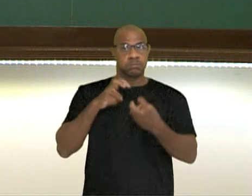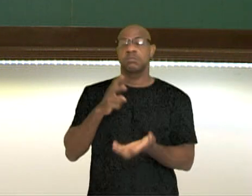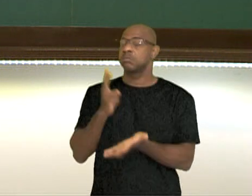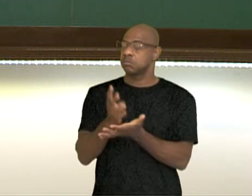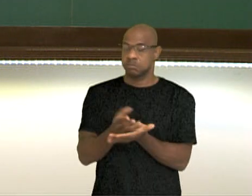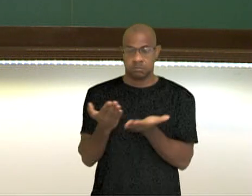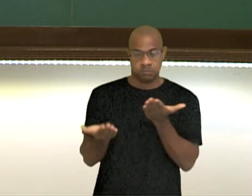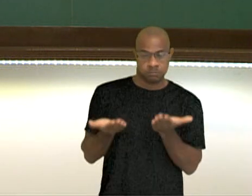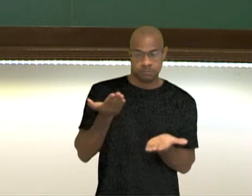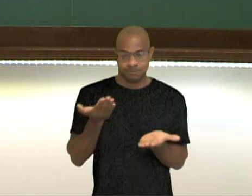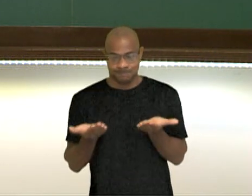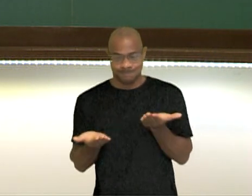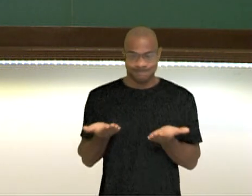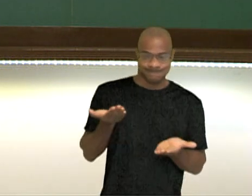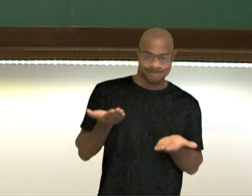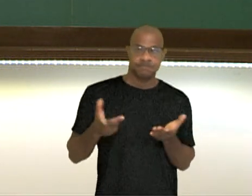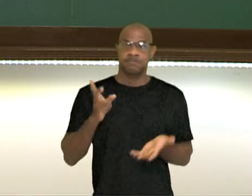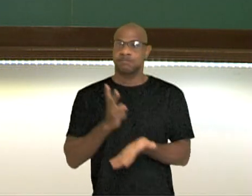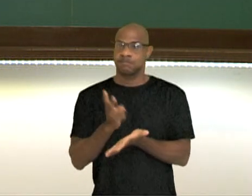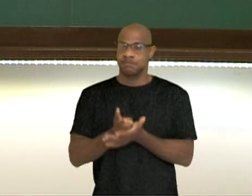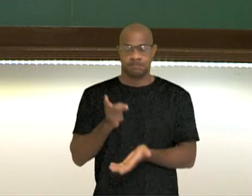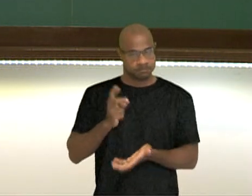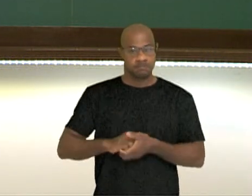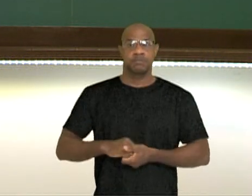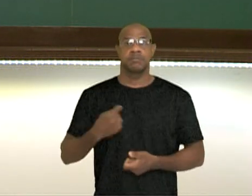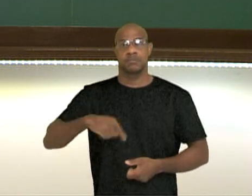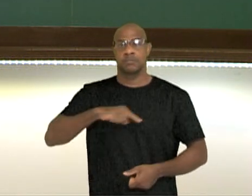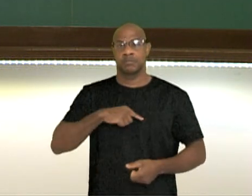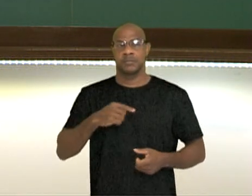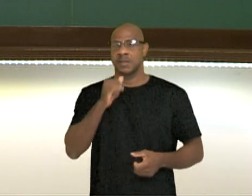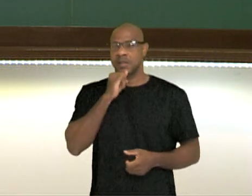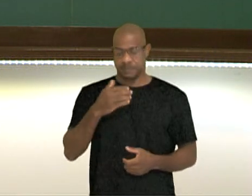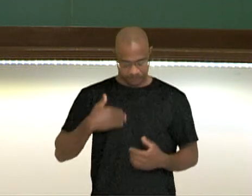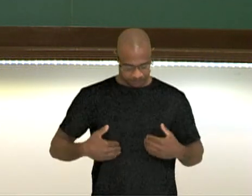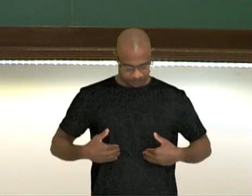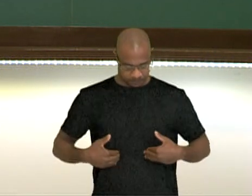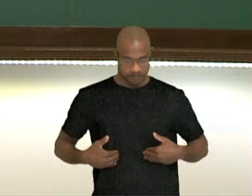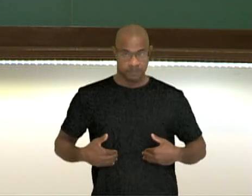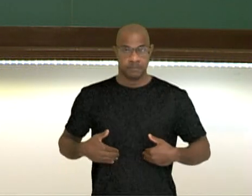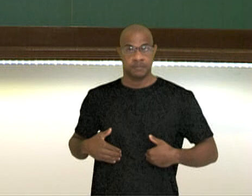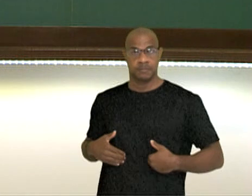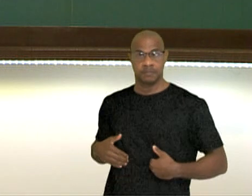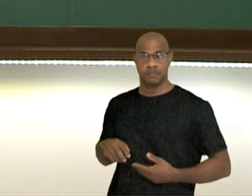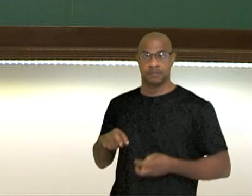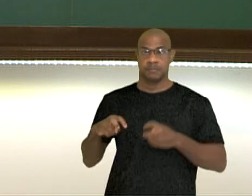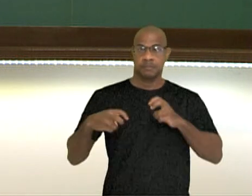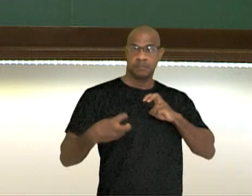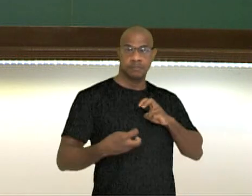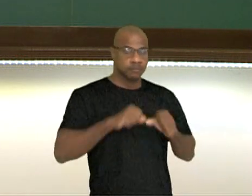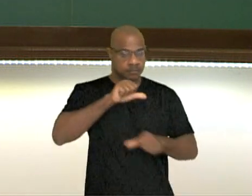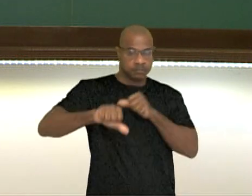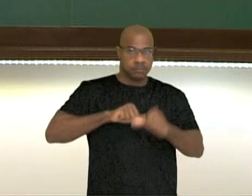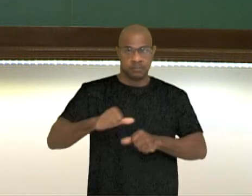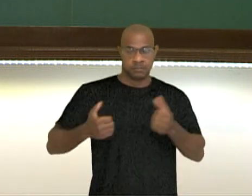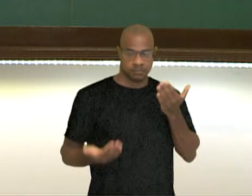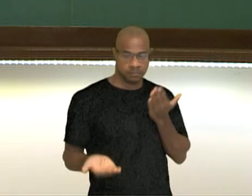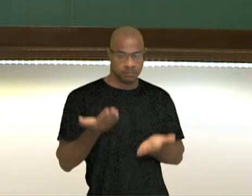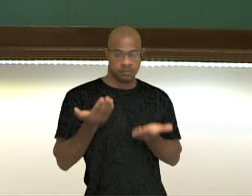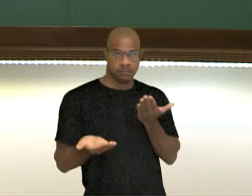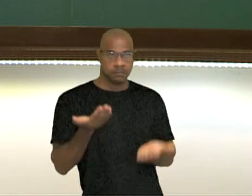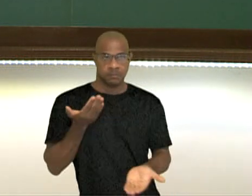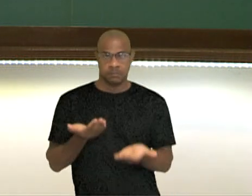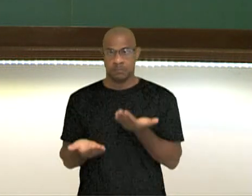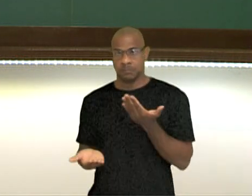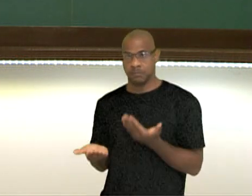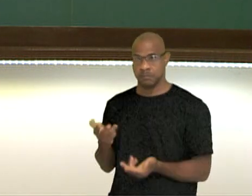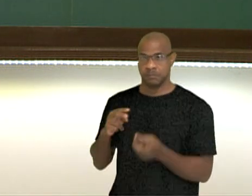seu equilíbrio. Então, quando nós movimentamos o nosso centro de gravidade, a gente está alterando o nosso equilíbrio. Olha só,